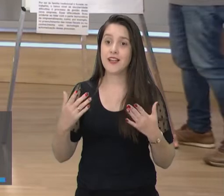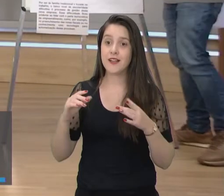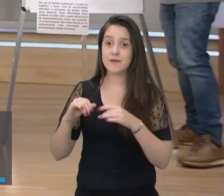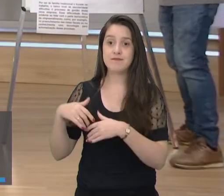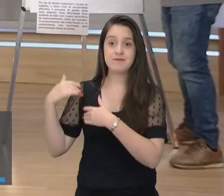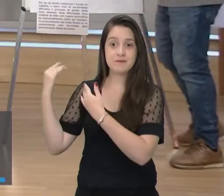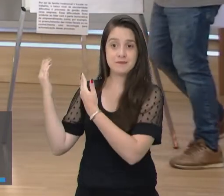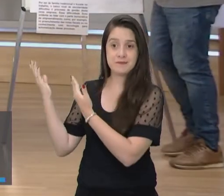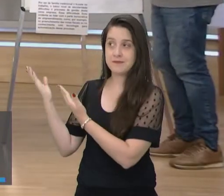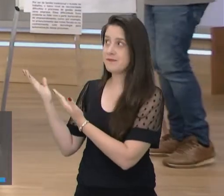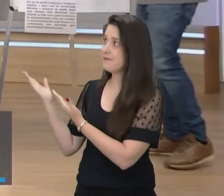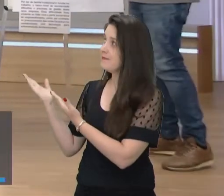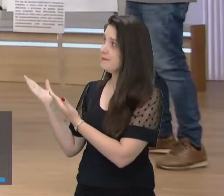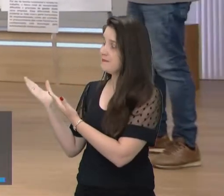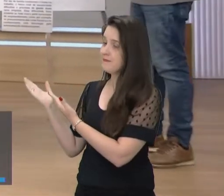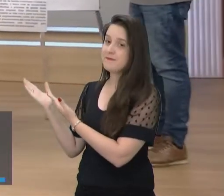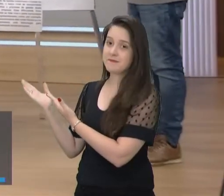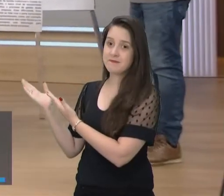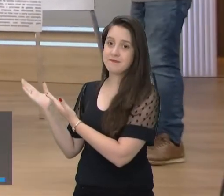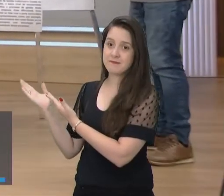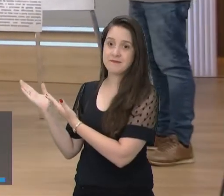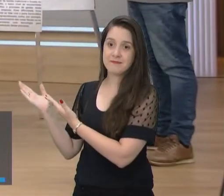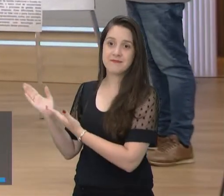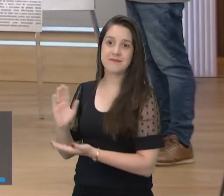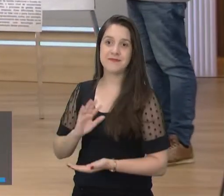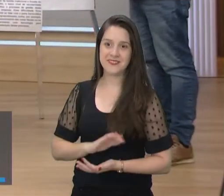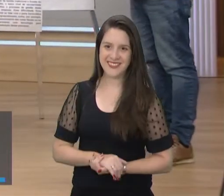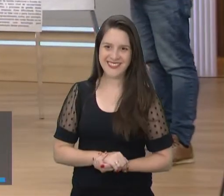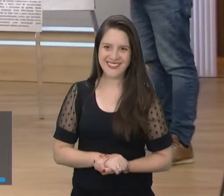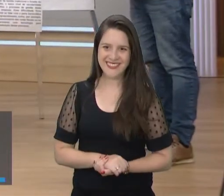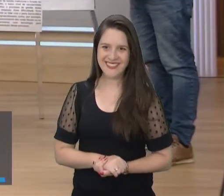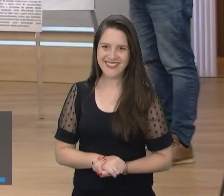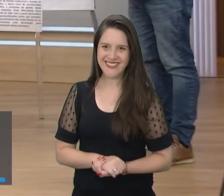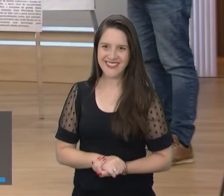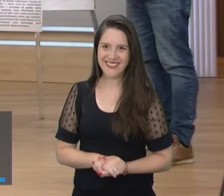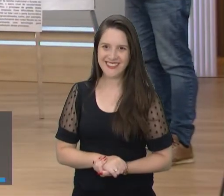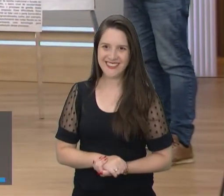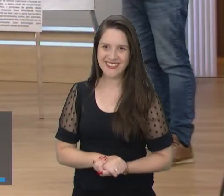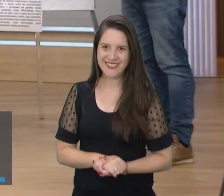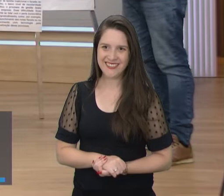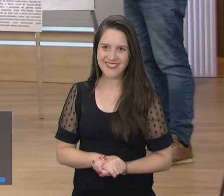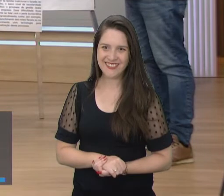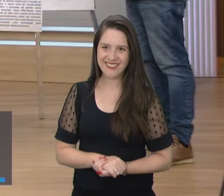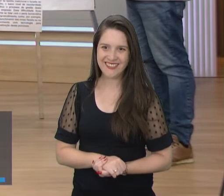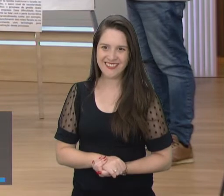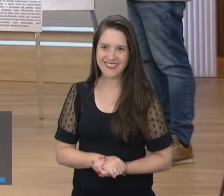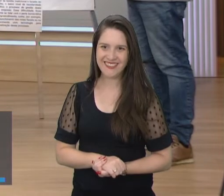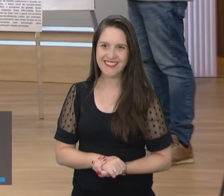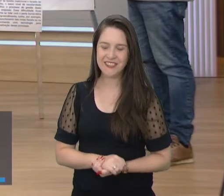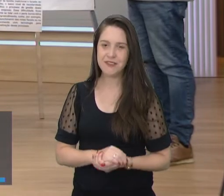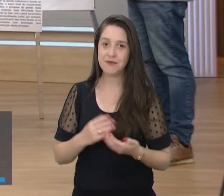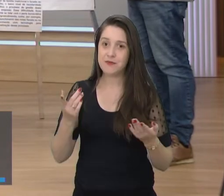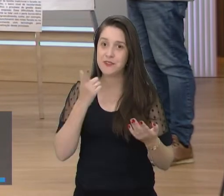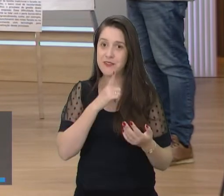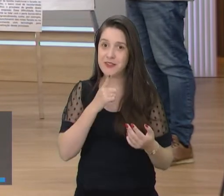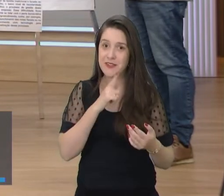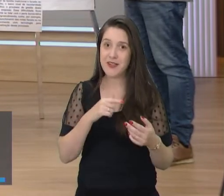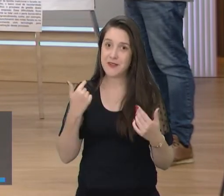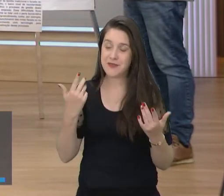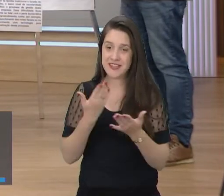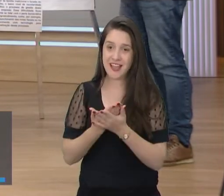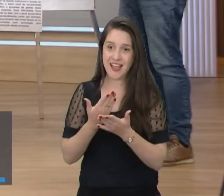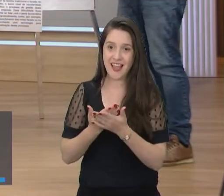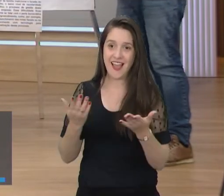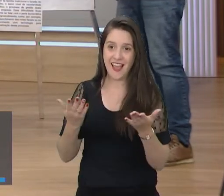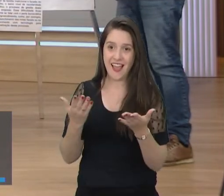pode aproximar um pouquinho. Não sei se eu não estou saindo muito da... Aê! Olha, eu quero agradecer a direção, porque sem direção não tem. Não tem Juliana aula. estava